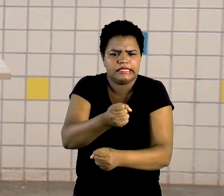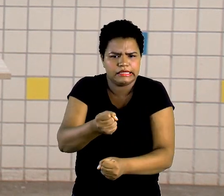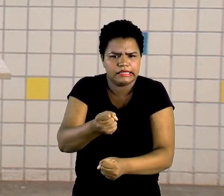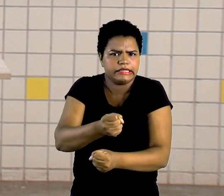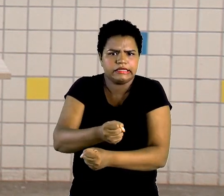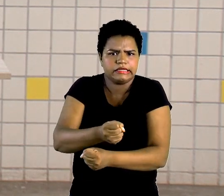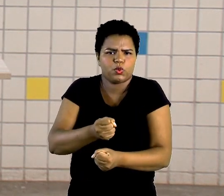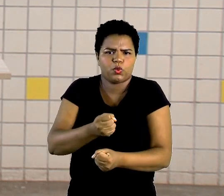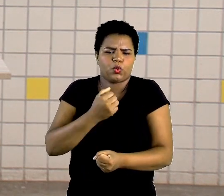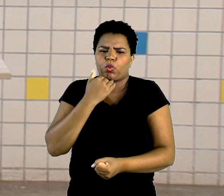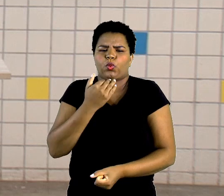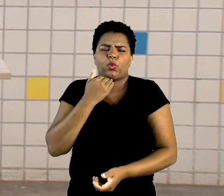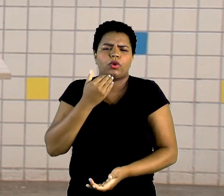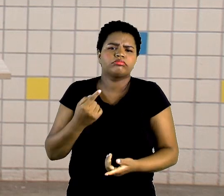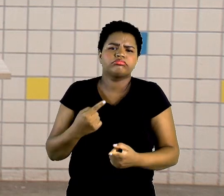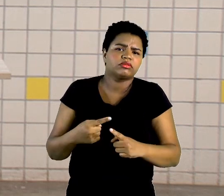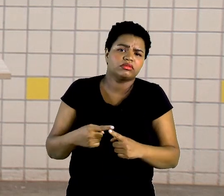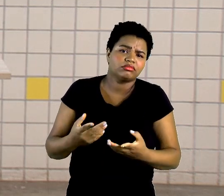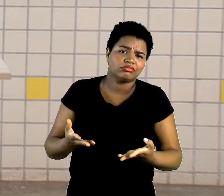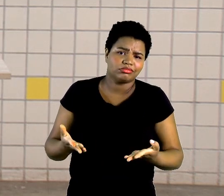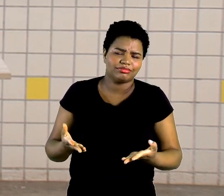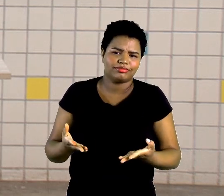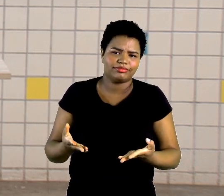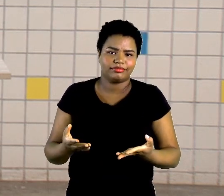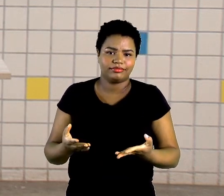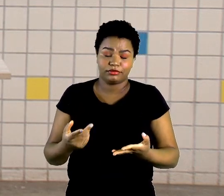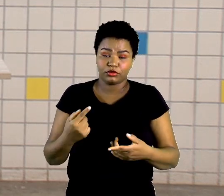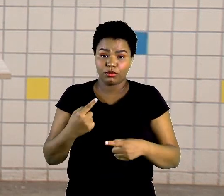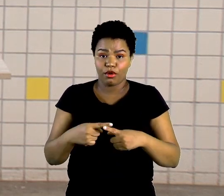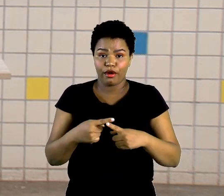barulho? Porque são